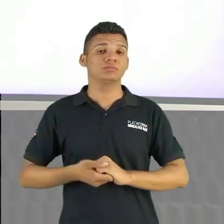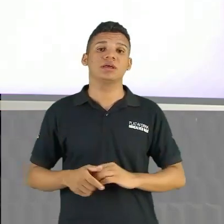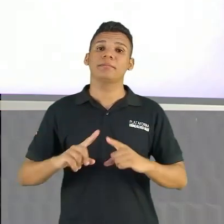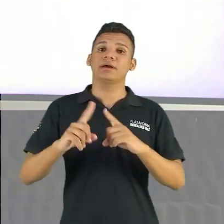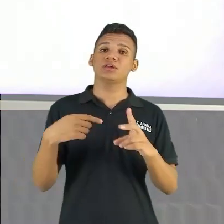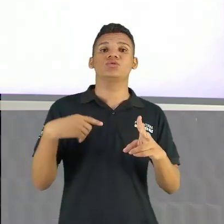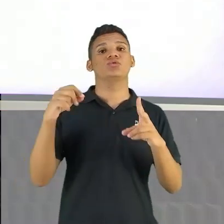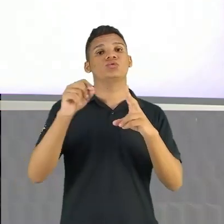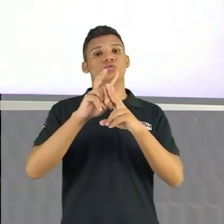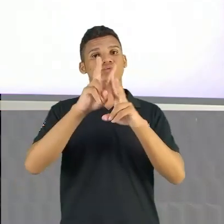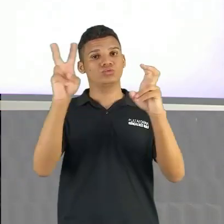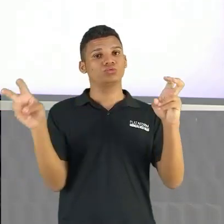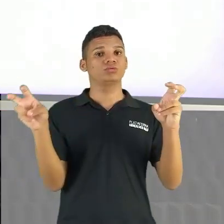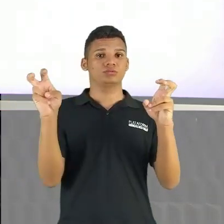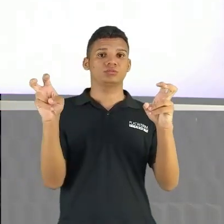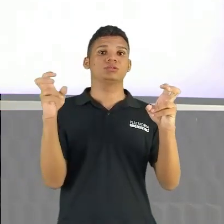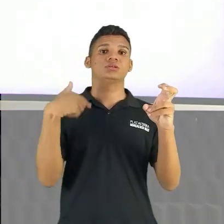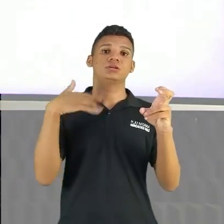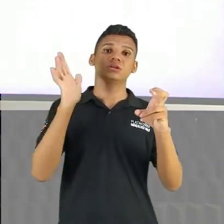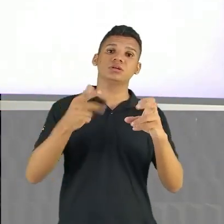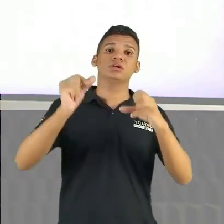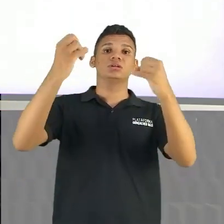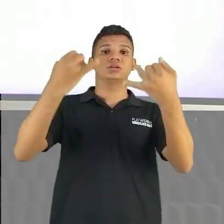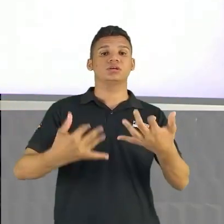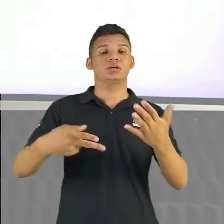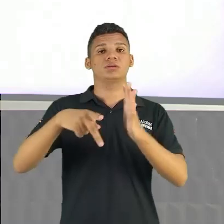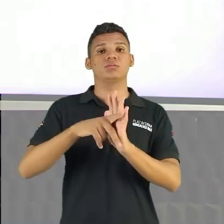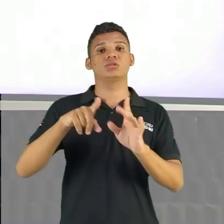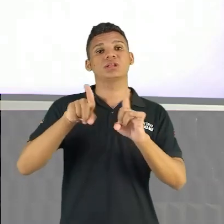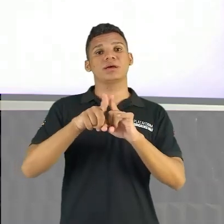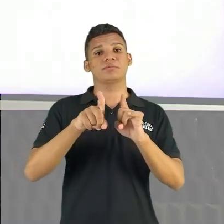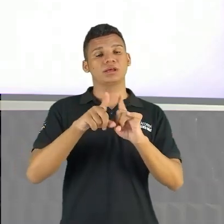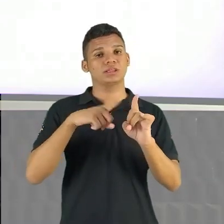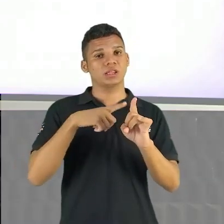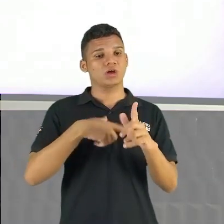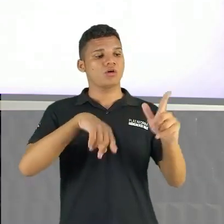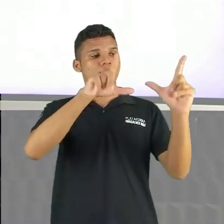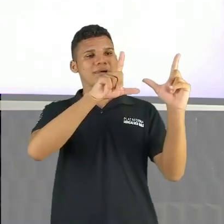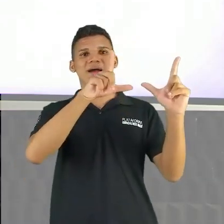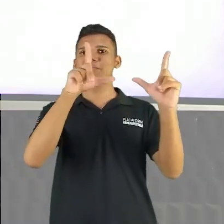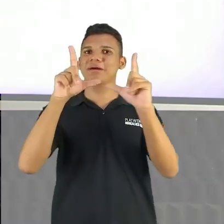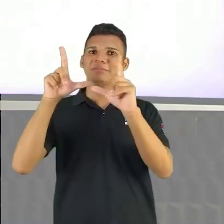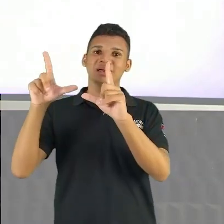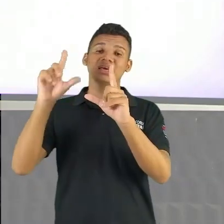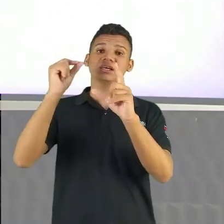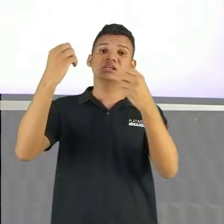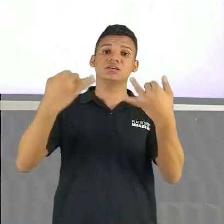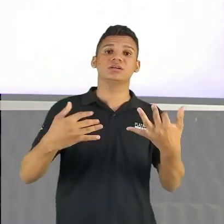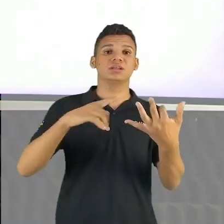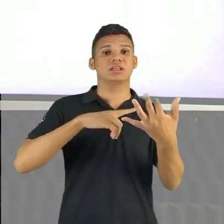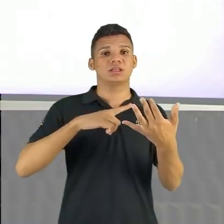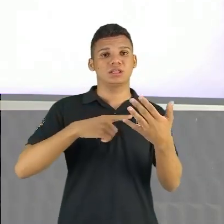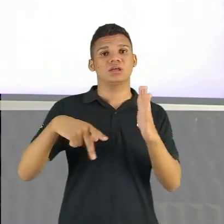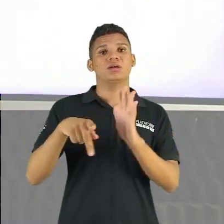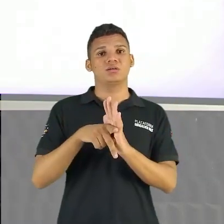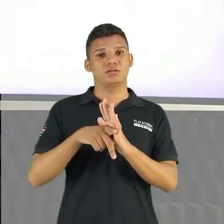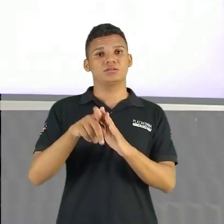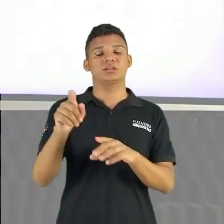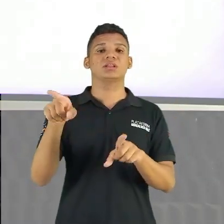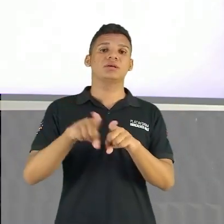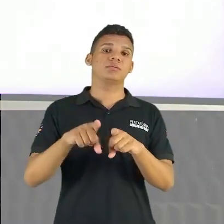Enem já nos diz isso tudo que está sendo colocado nesses slides são diretamente do edital do